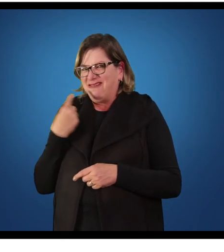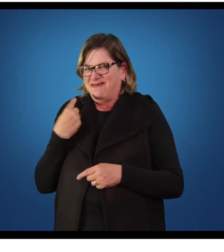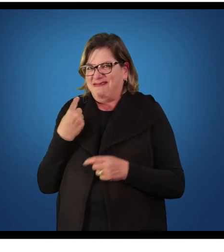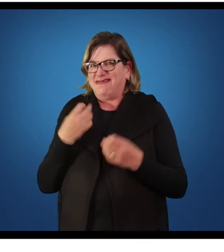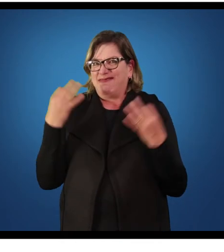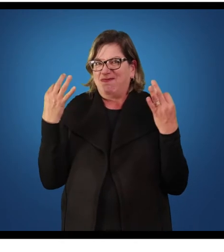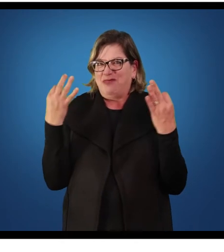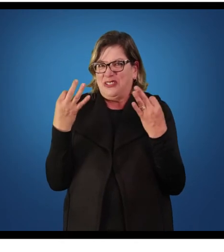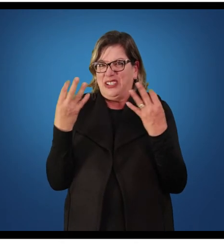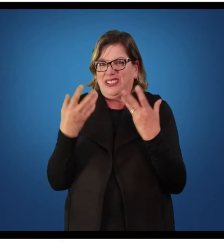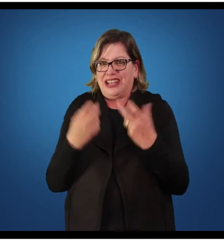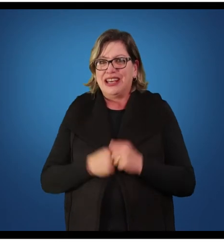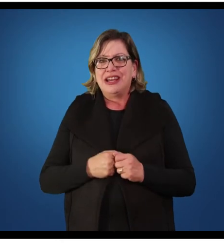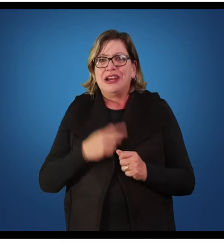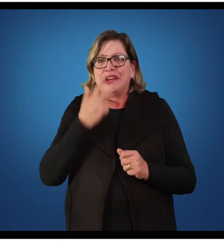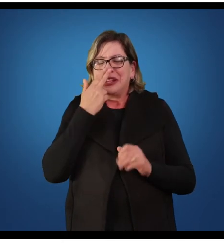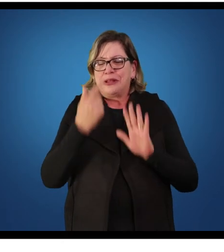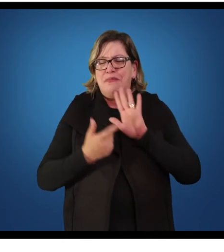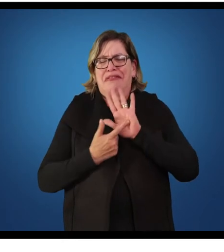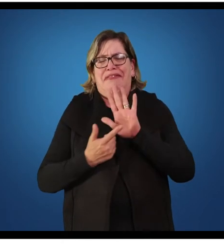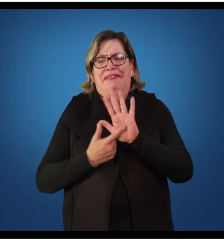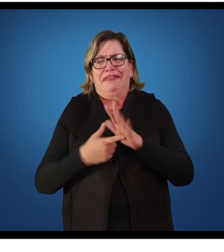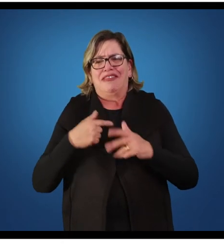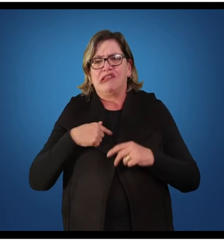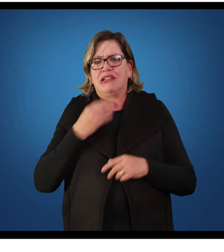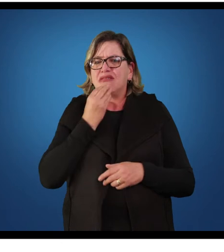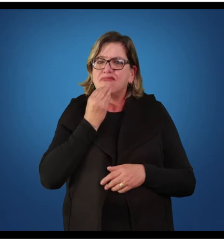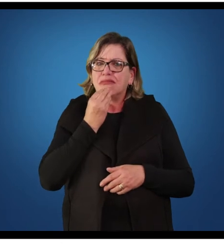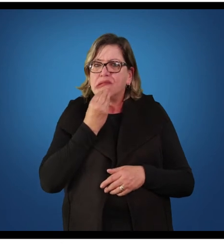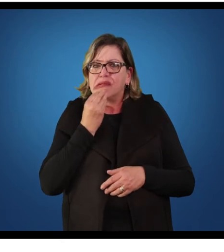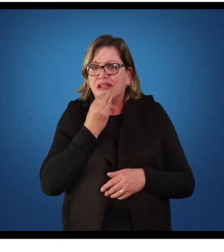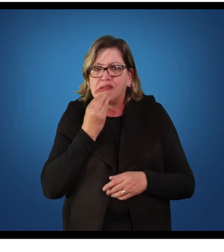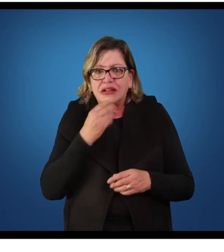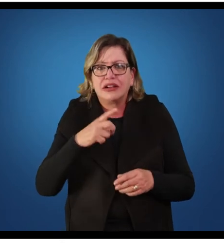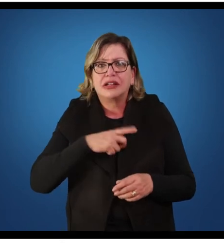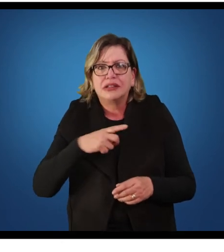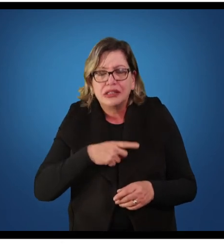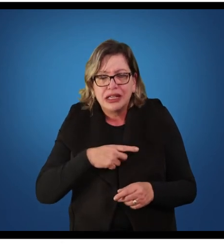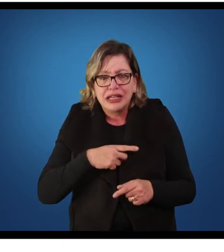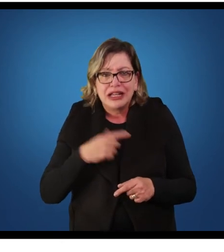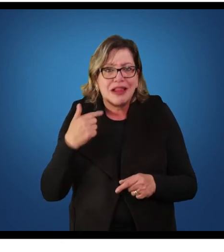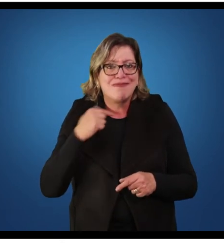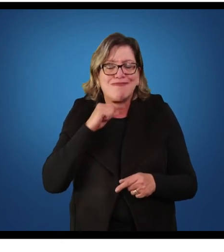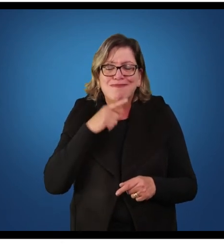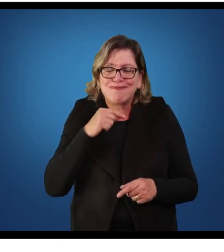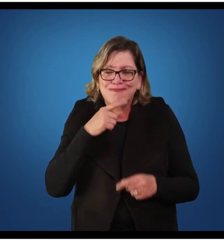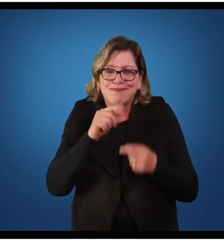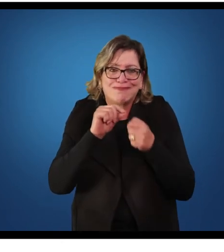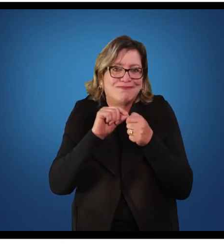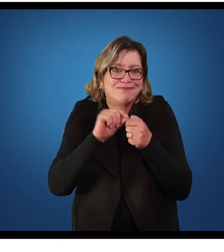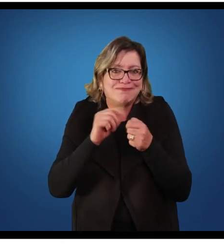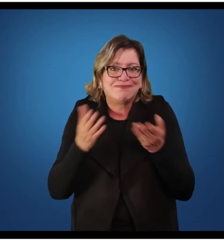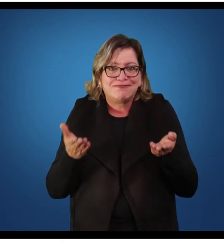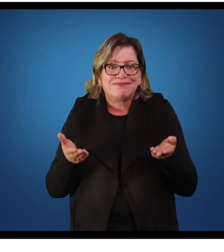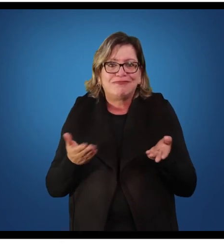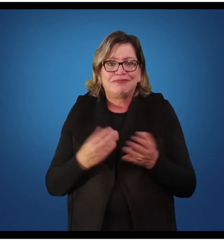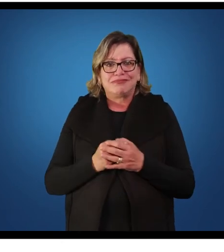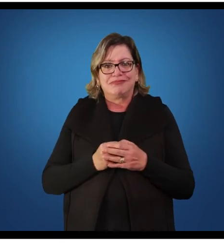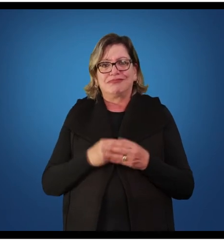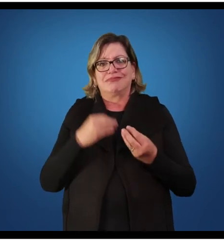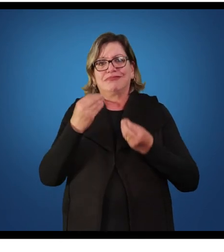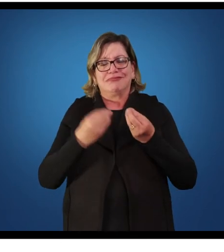eu estarei expondo-a a uma coisa que ela não vai conseguir fazer, certo?